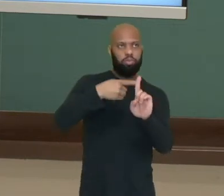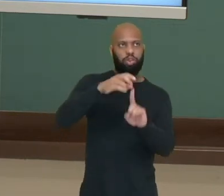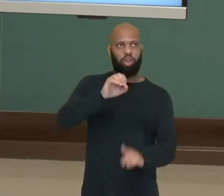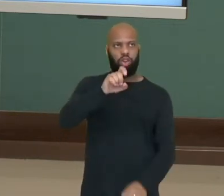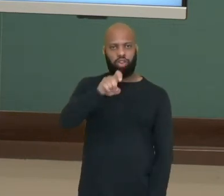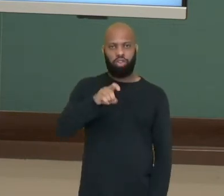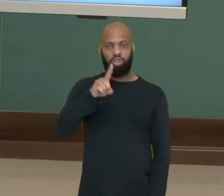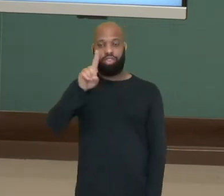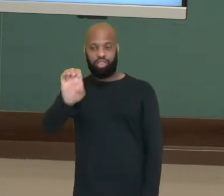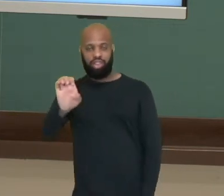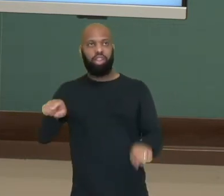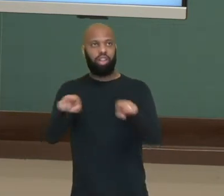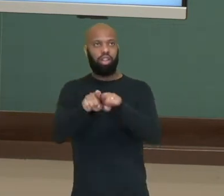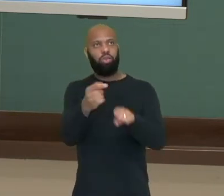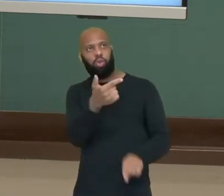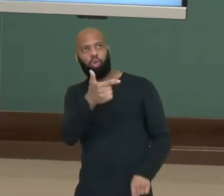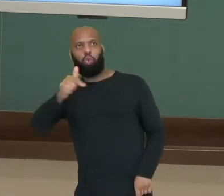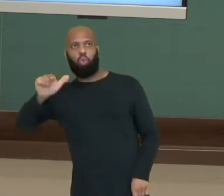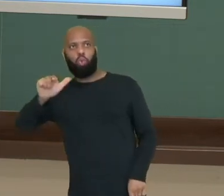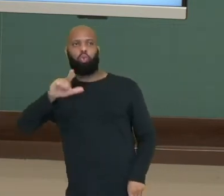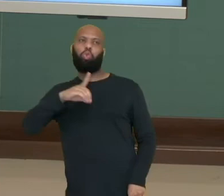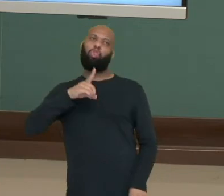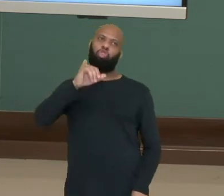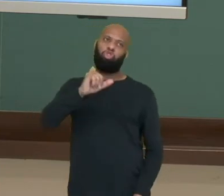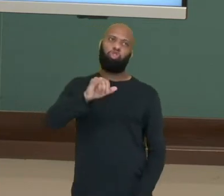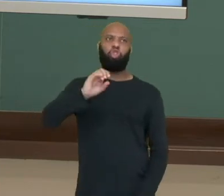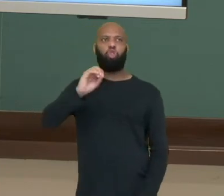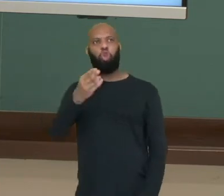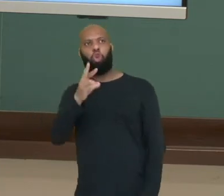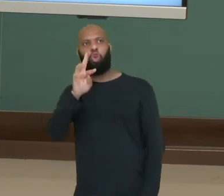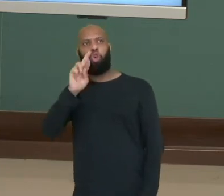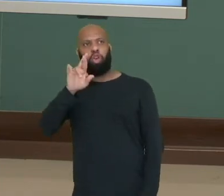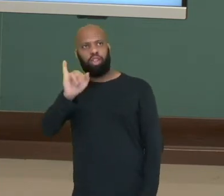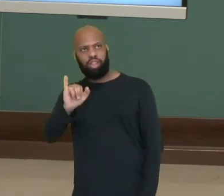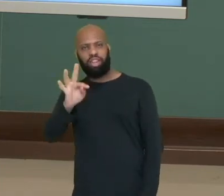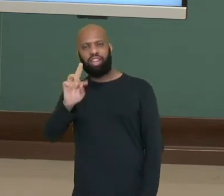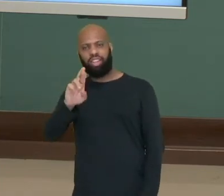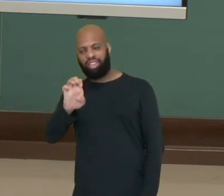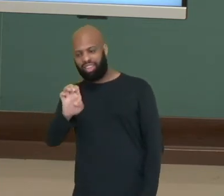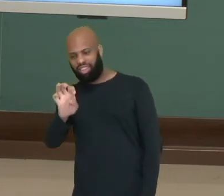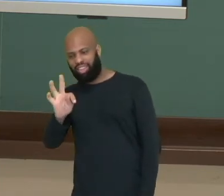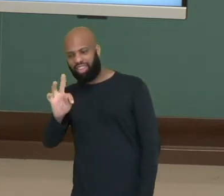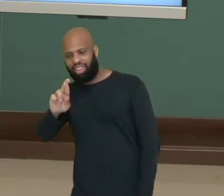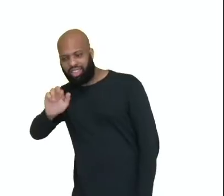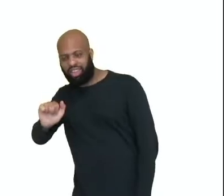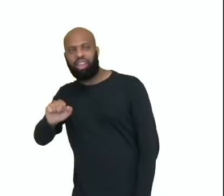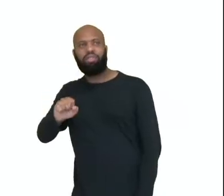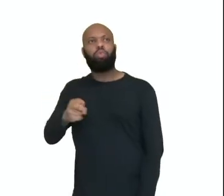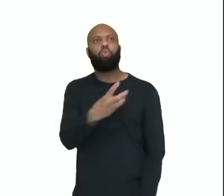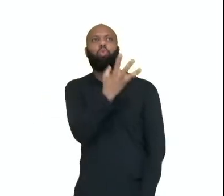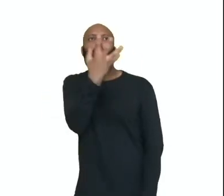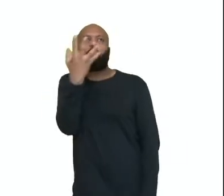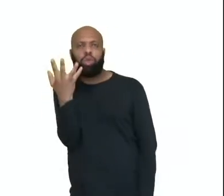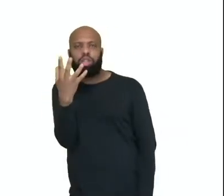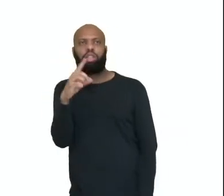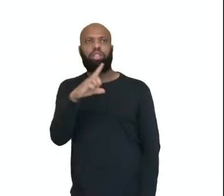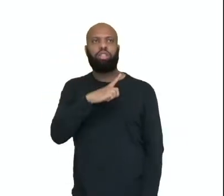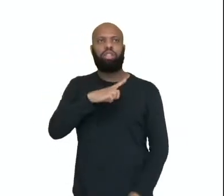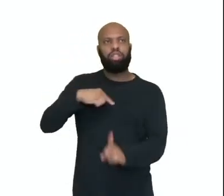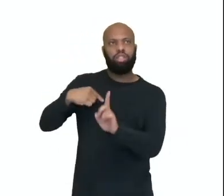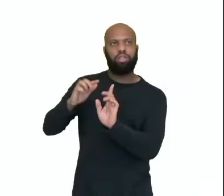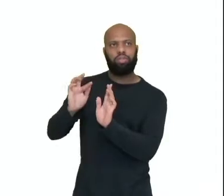outro prefixo e o nome do elemento. Então, o prefixo monoditrio-tetra para indicar a quantidade, óxido